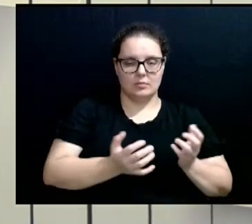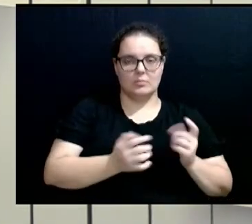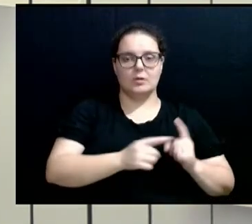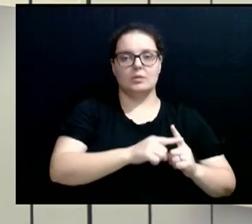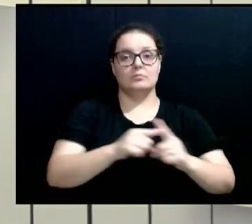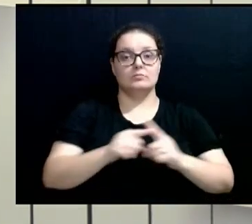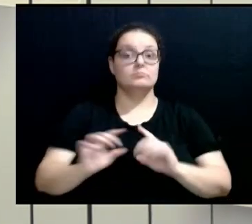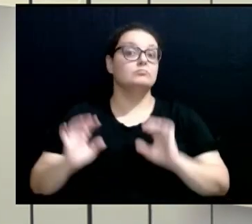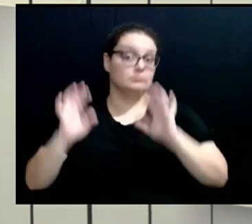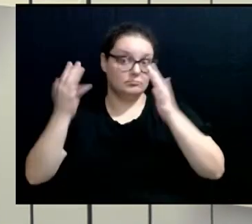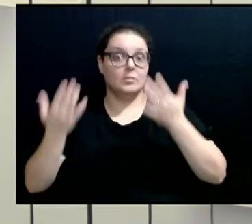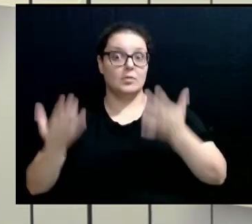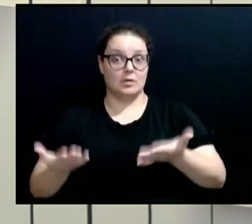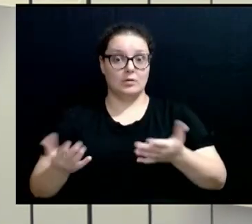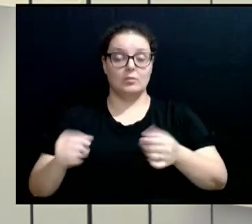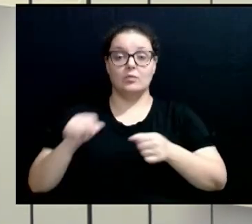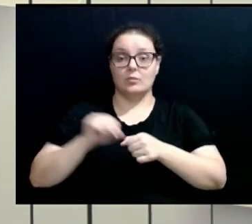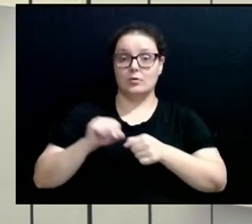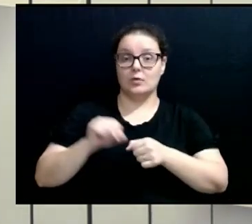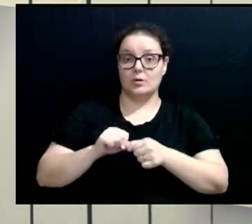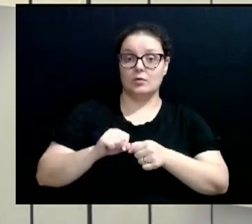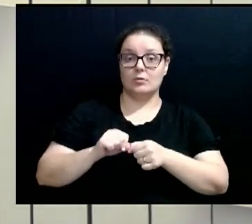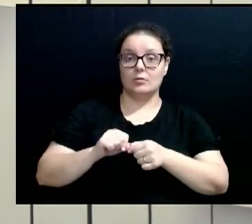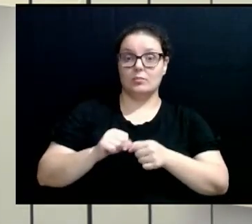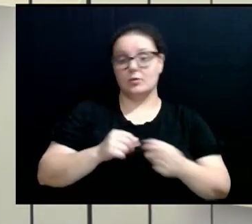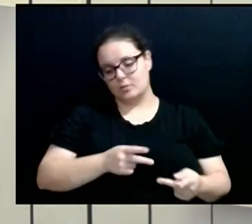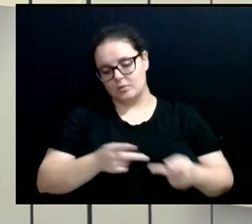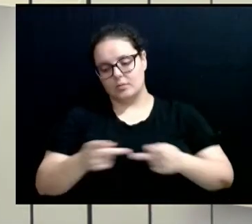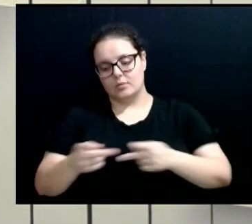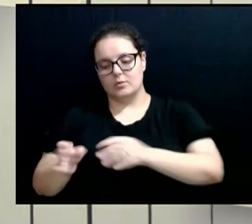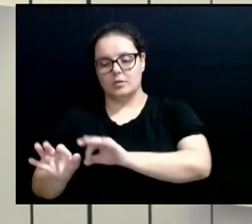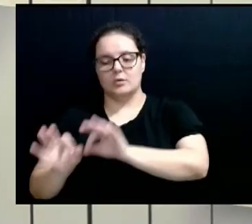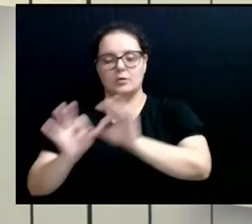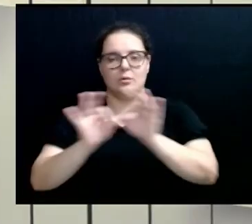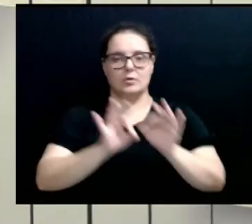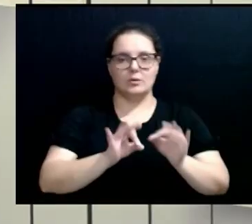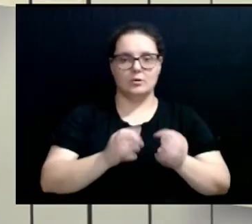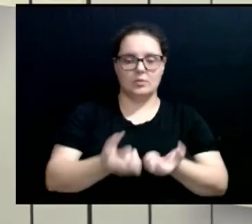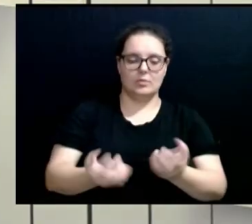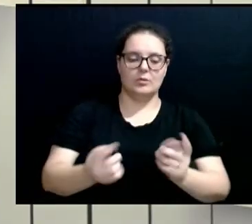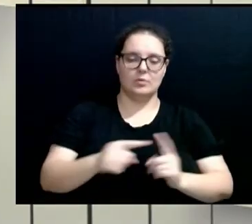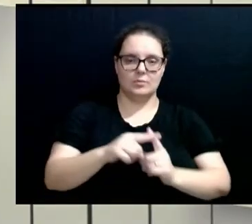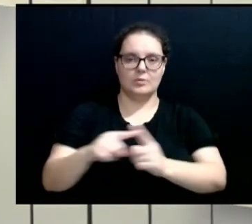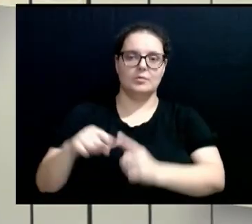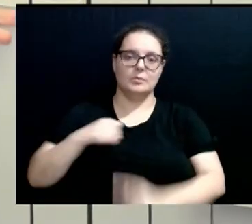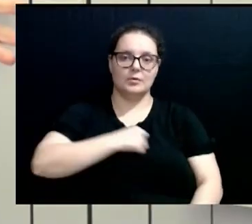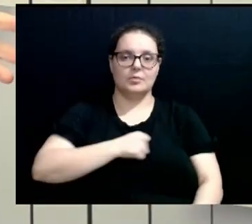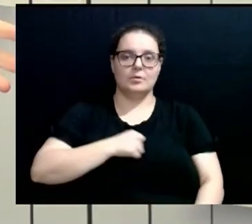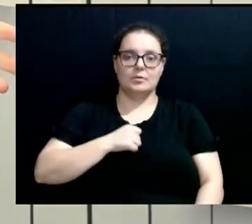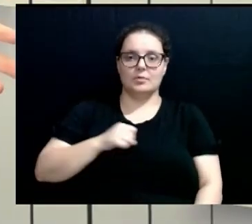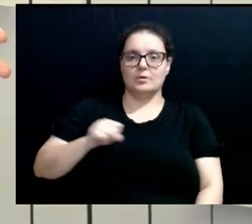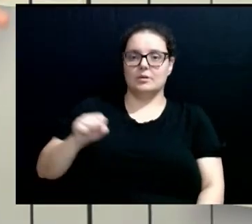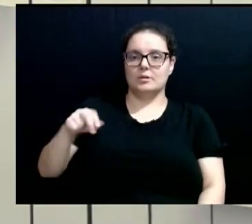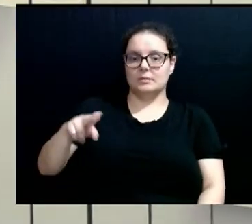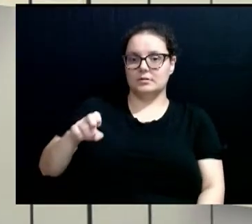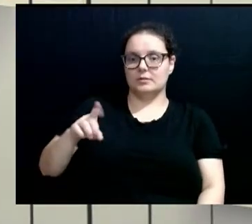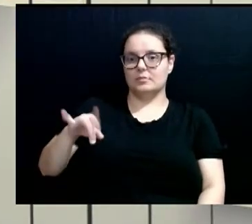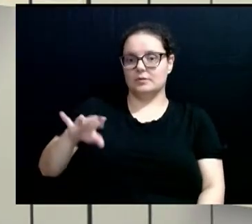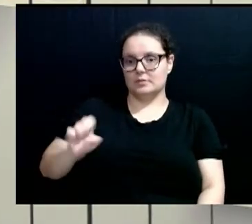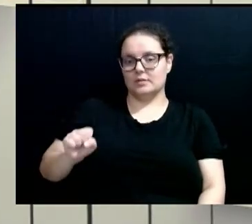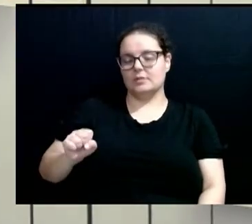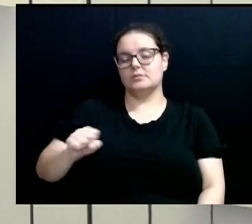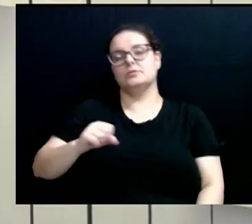foi realizada uma visita monitorada no Cemitério da Saudade, chamada Saudade e Suas Vozes.